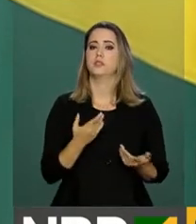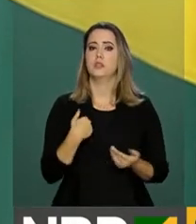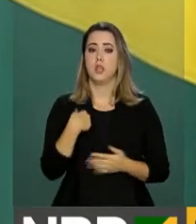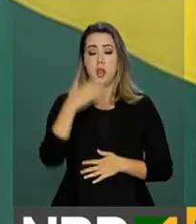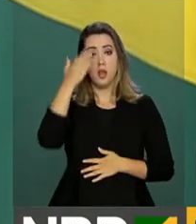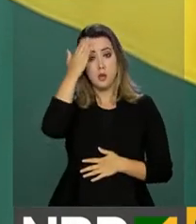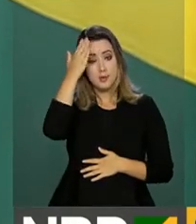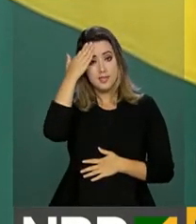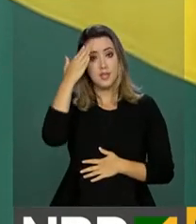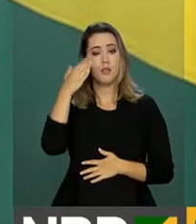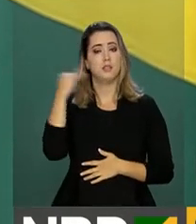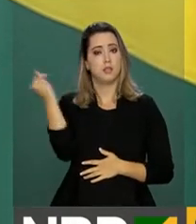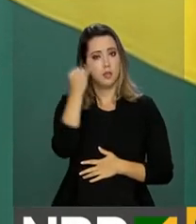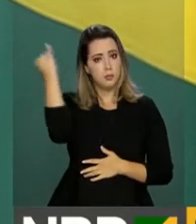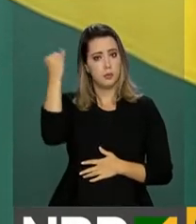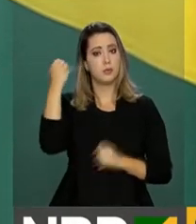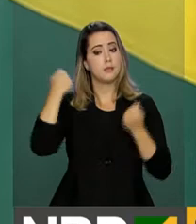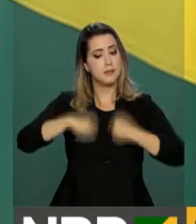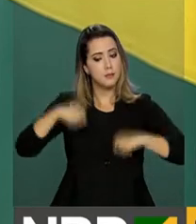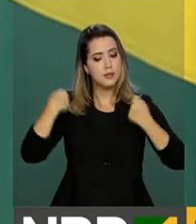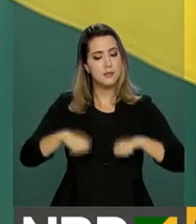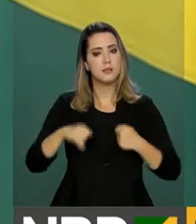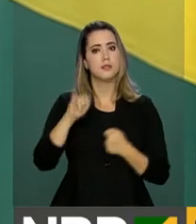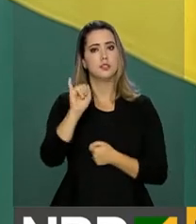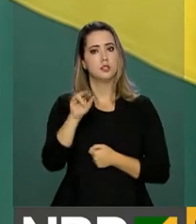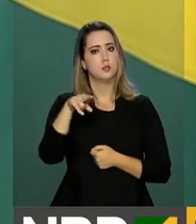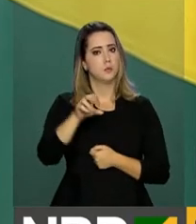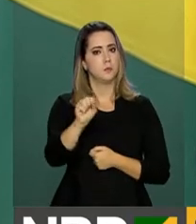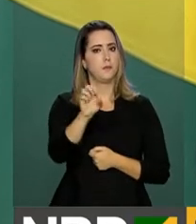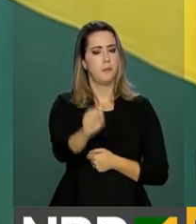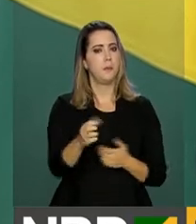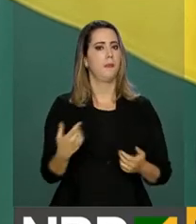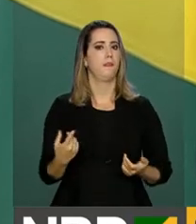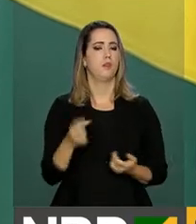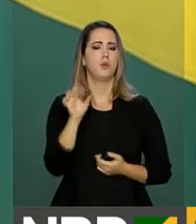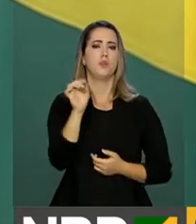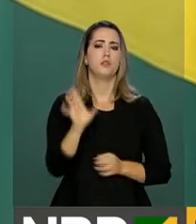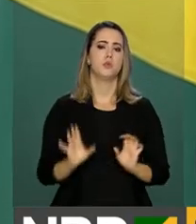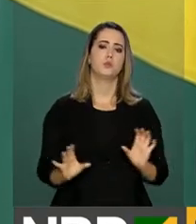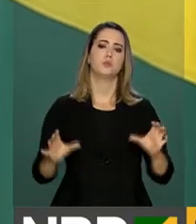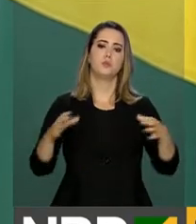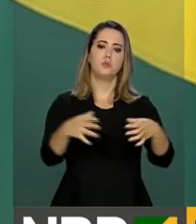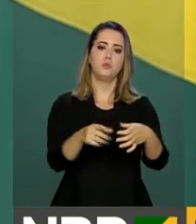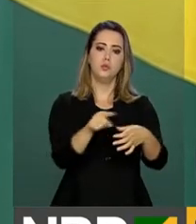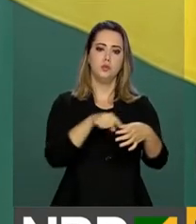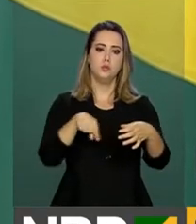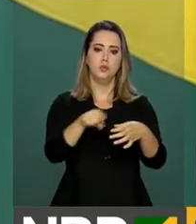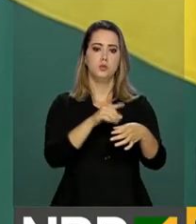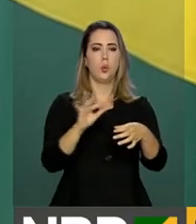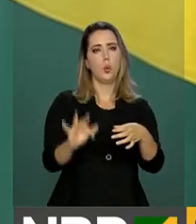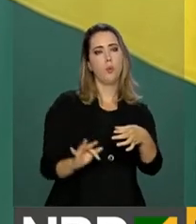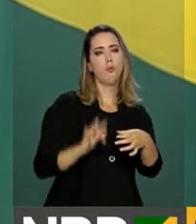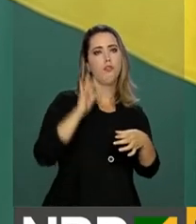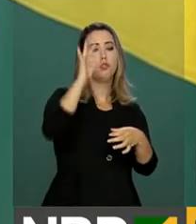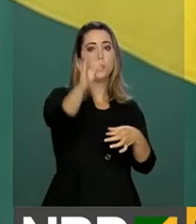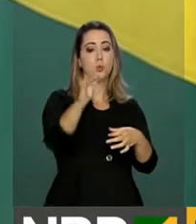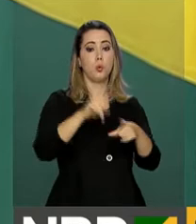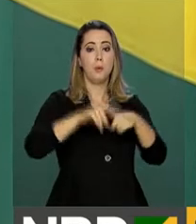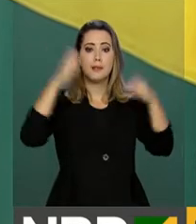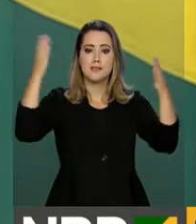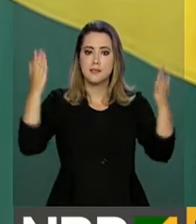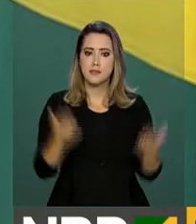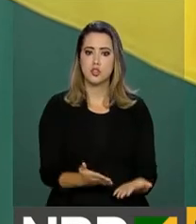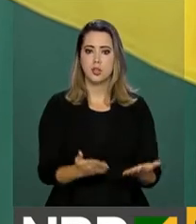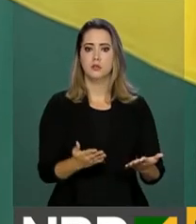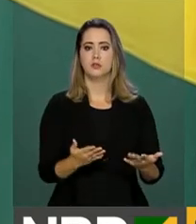da importância da reforma é previdenciária não é função apenas de uma coisa de futuro é uma coisa pra